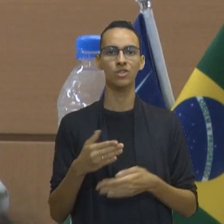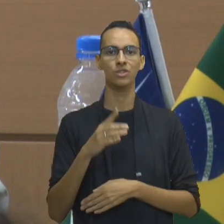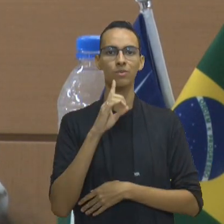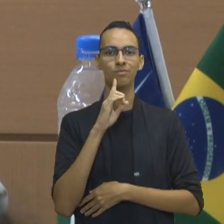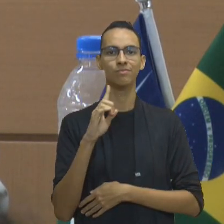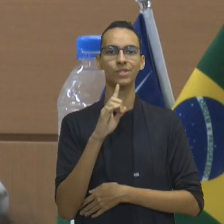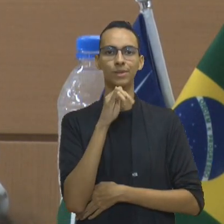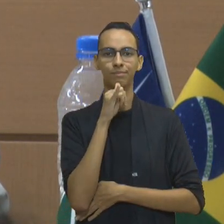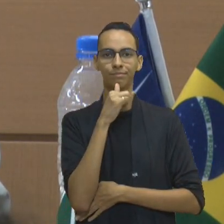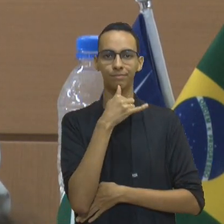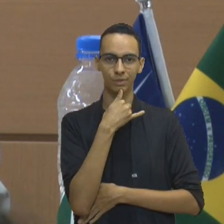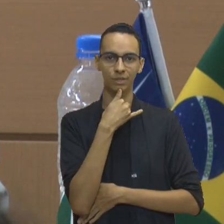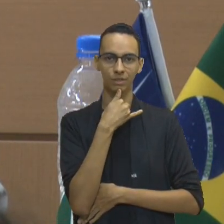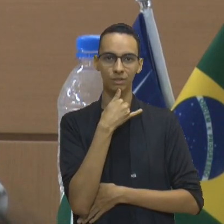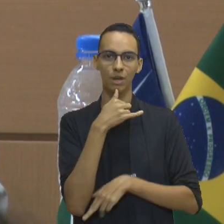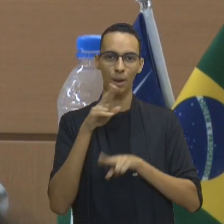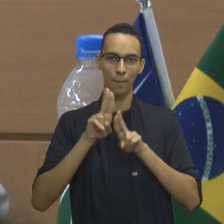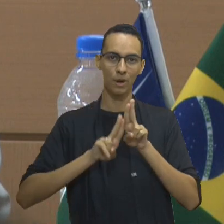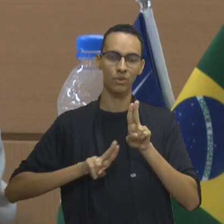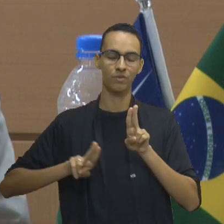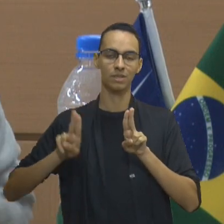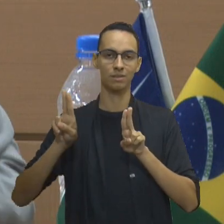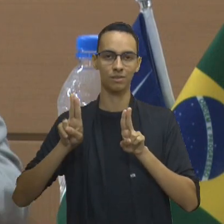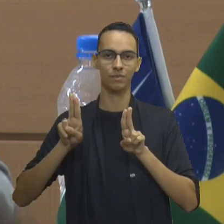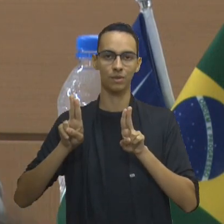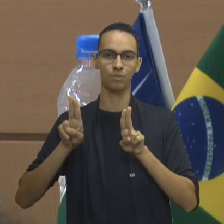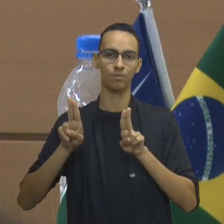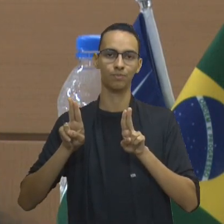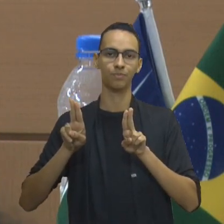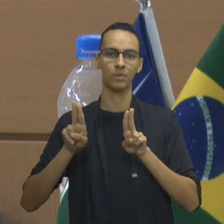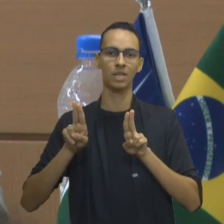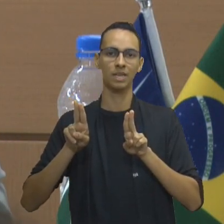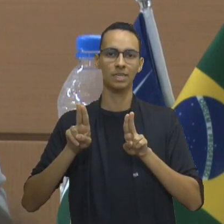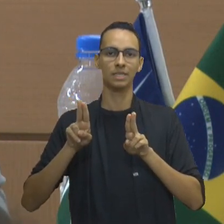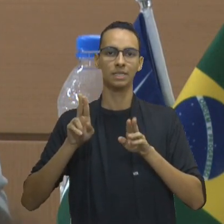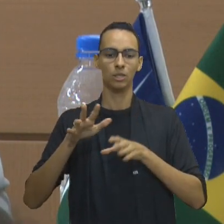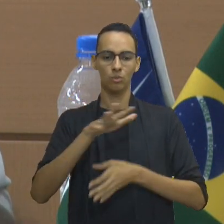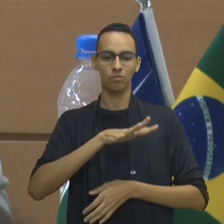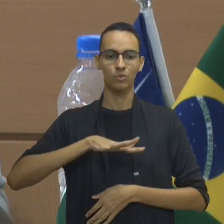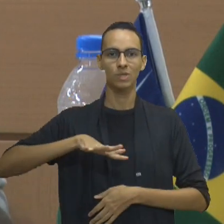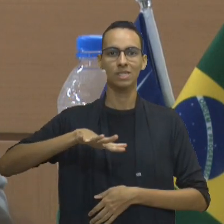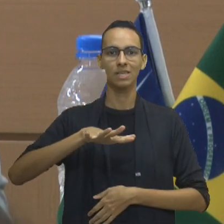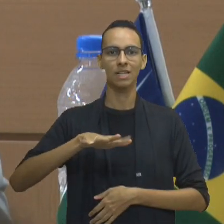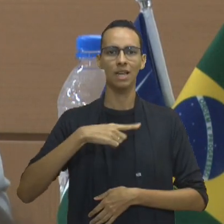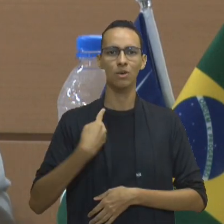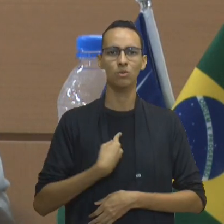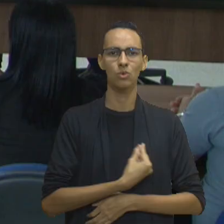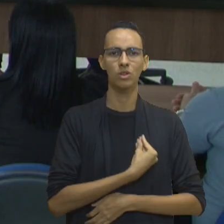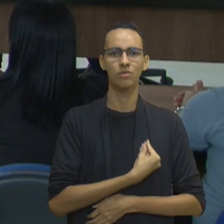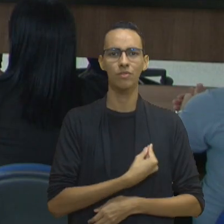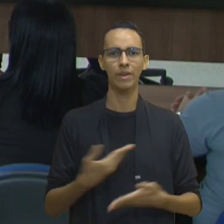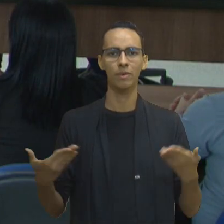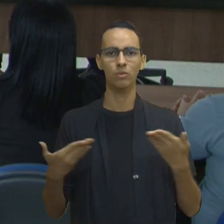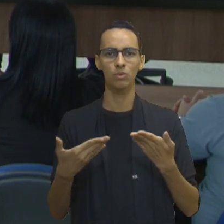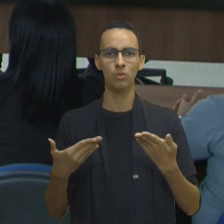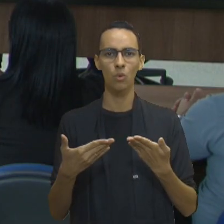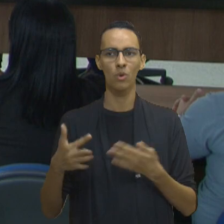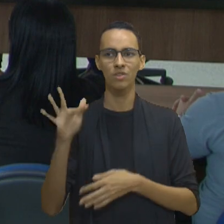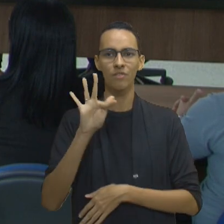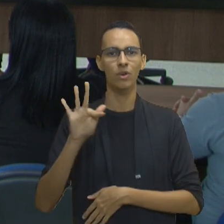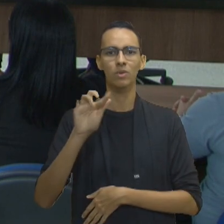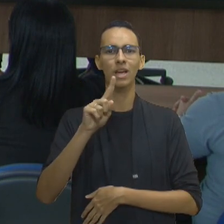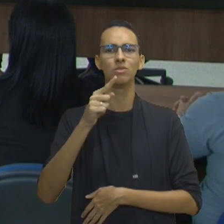triste para a Universidade Federal de Uberlândia. A crise financeira que assola as universidades federais não